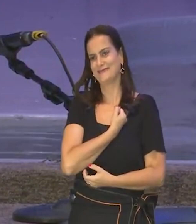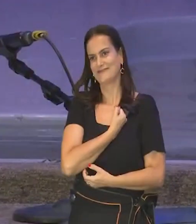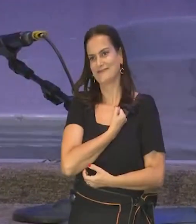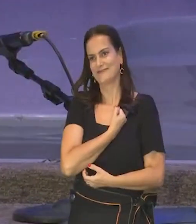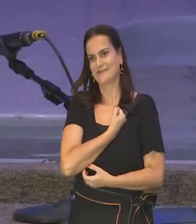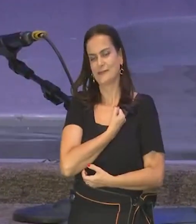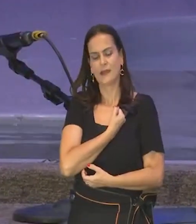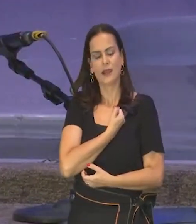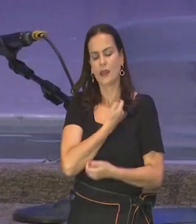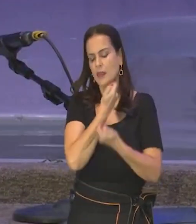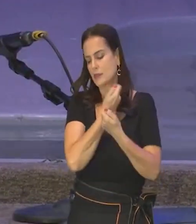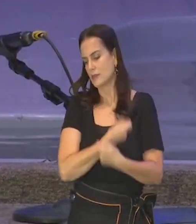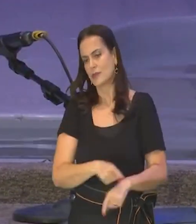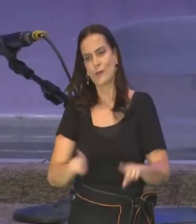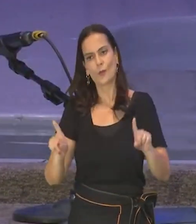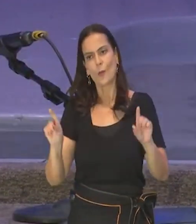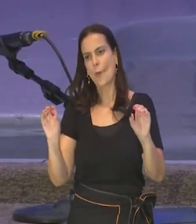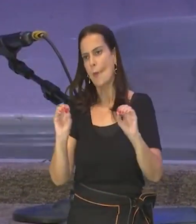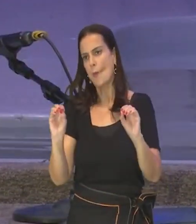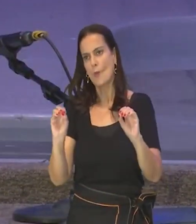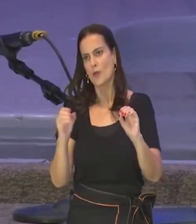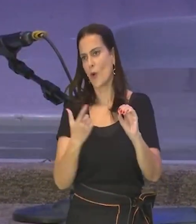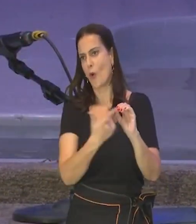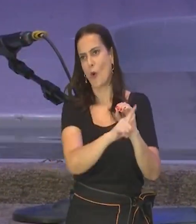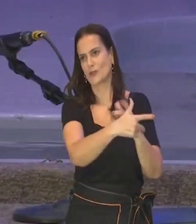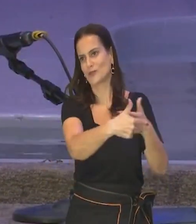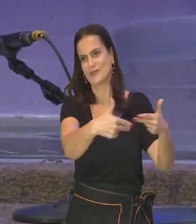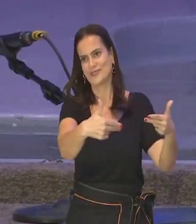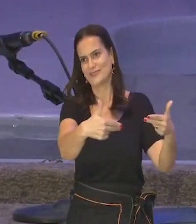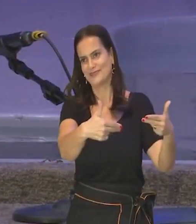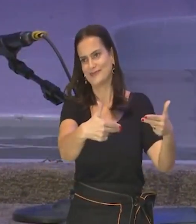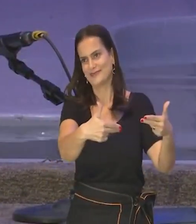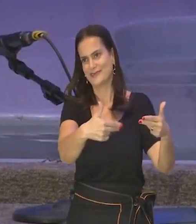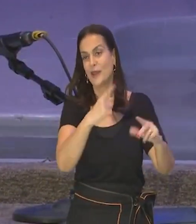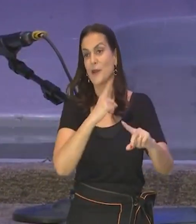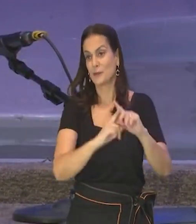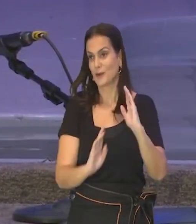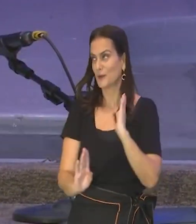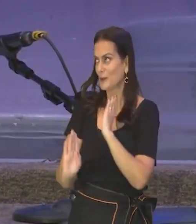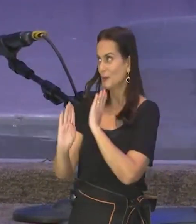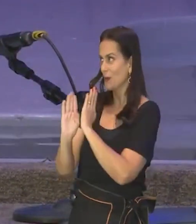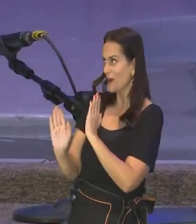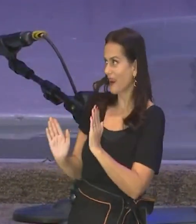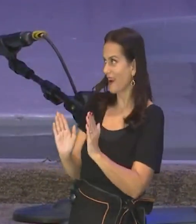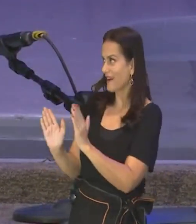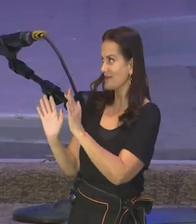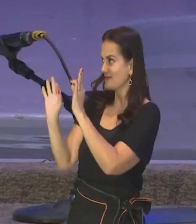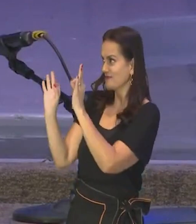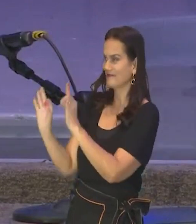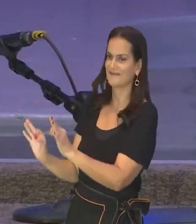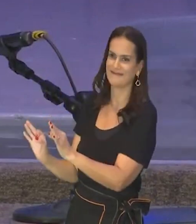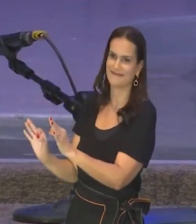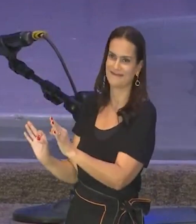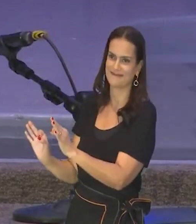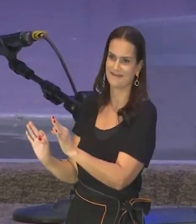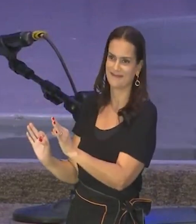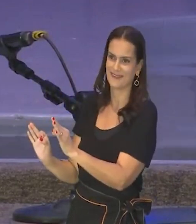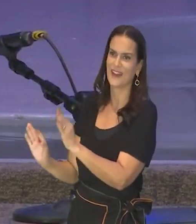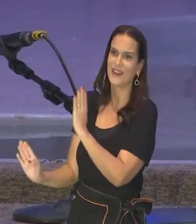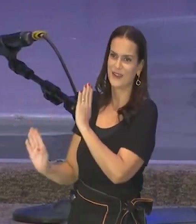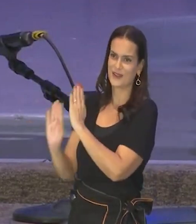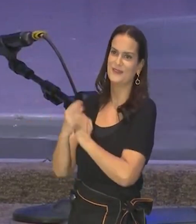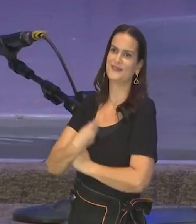Não precisam mais nada, porque encontraram o caminho, porque encontraram a